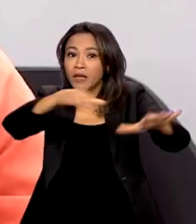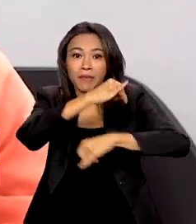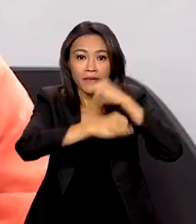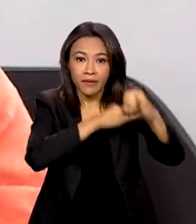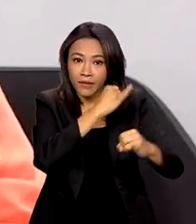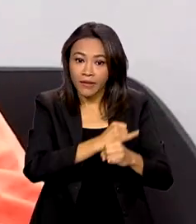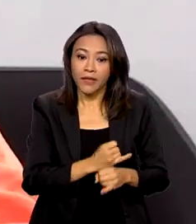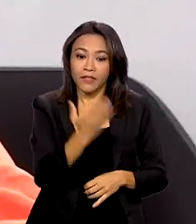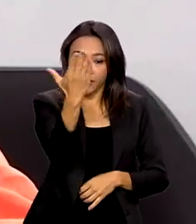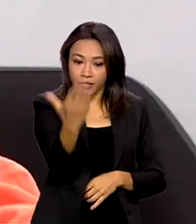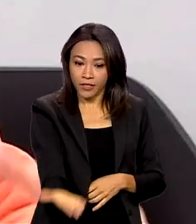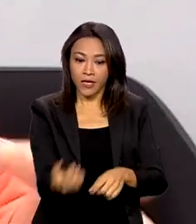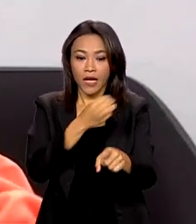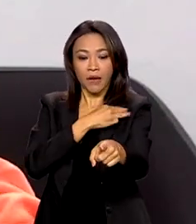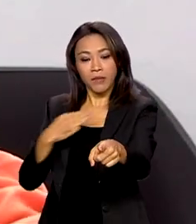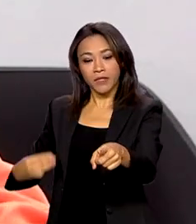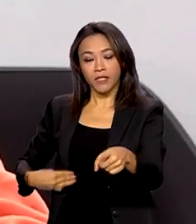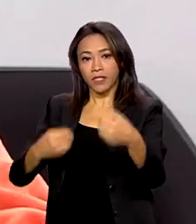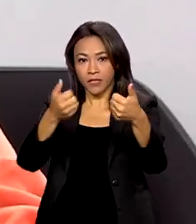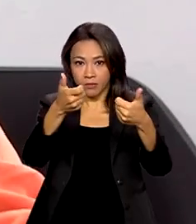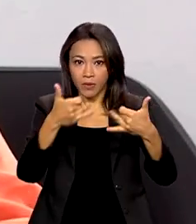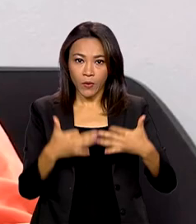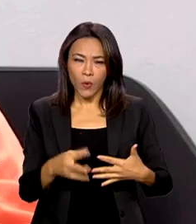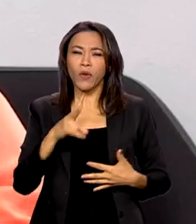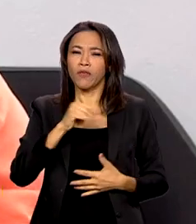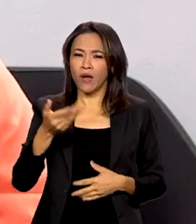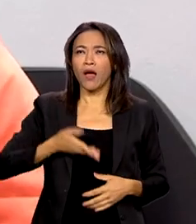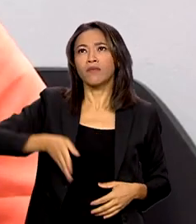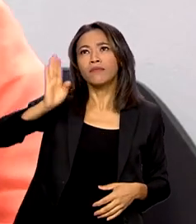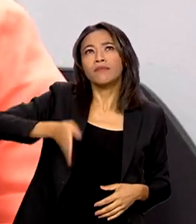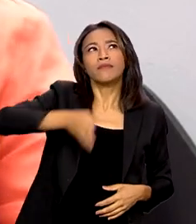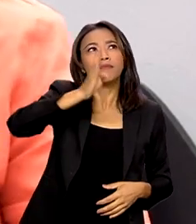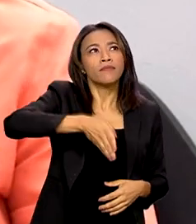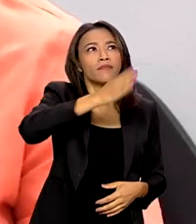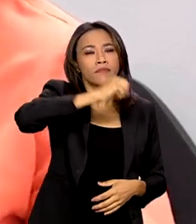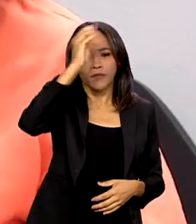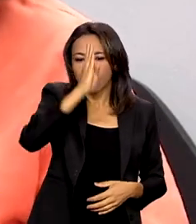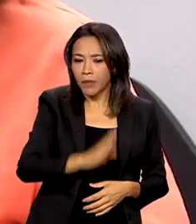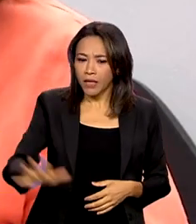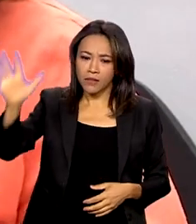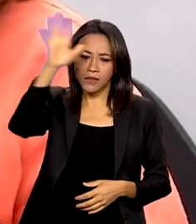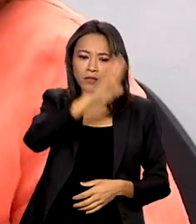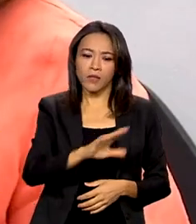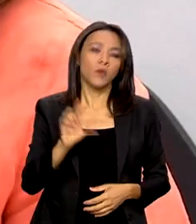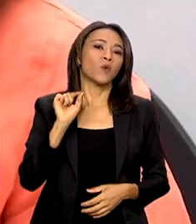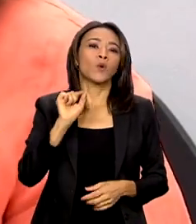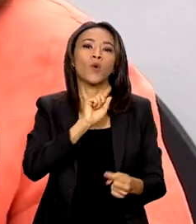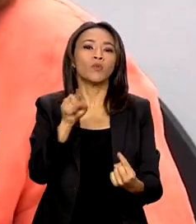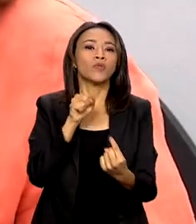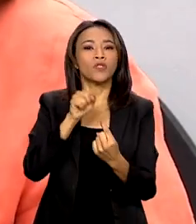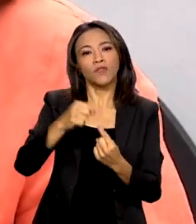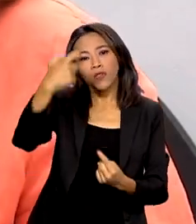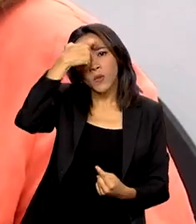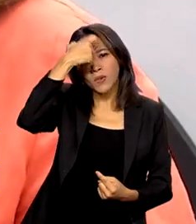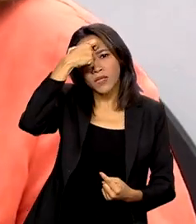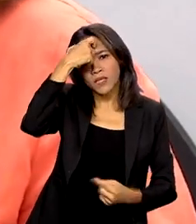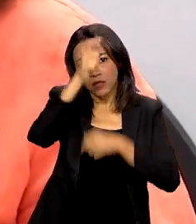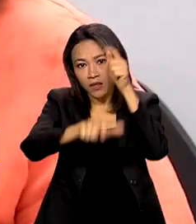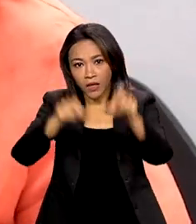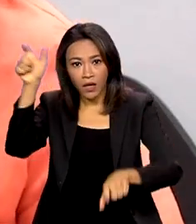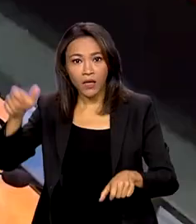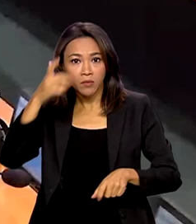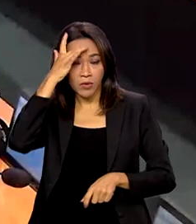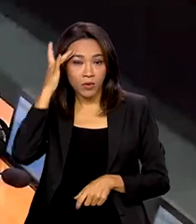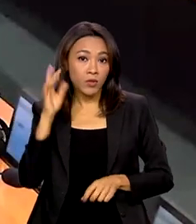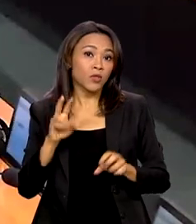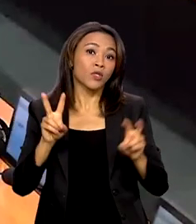A ministra anunciou que vai percorrer o Brasil em uma verdadeira marcha para conscientizar as pessoas sobre a